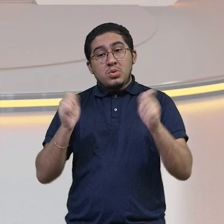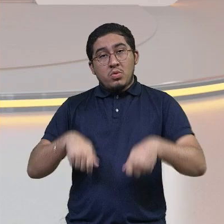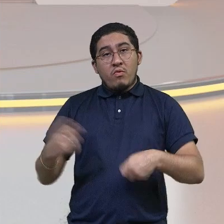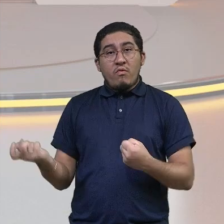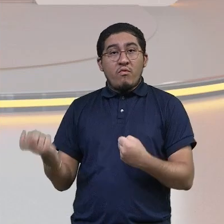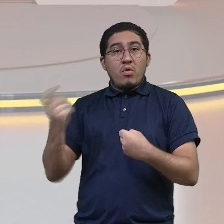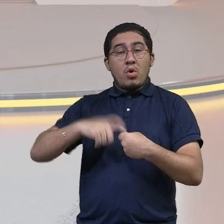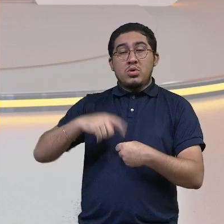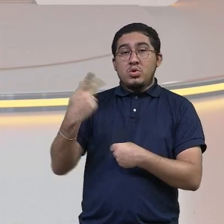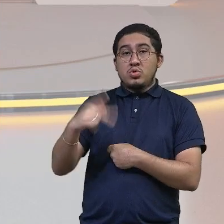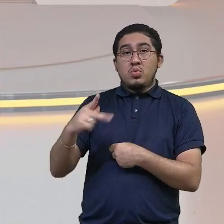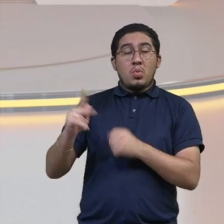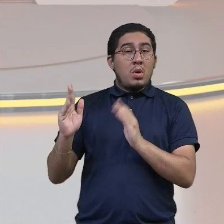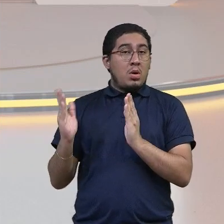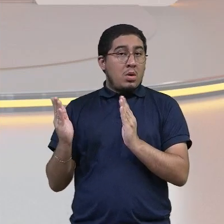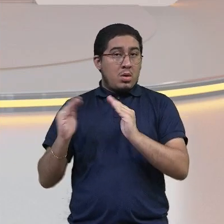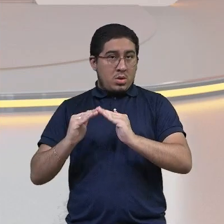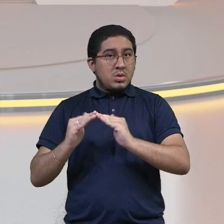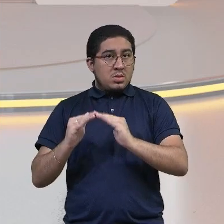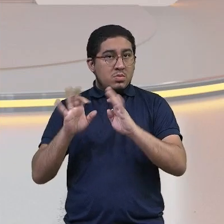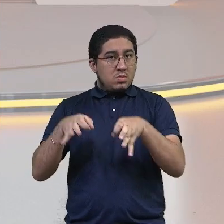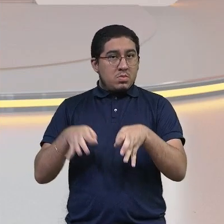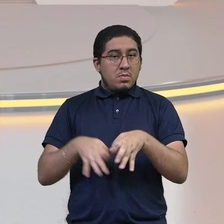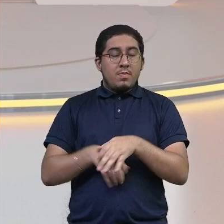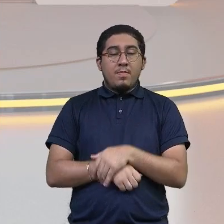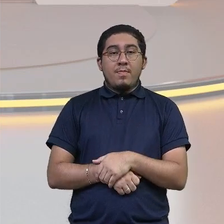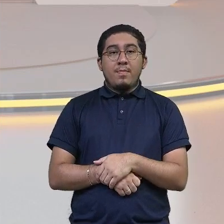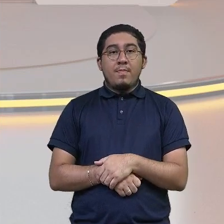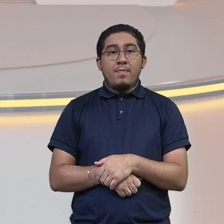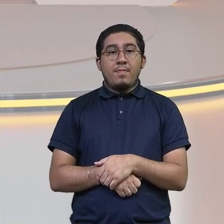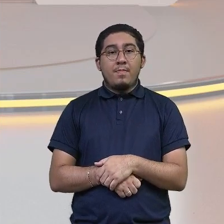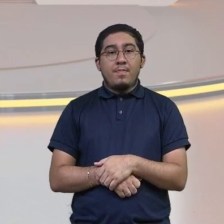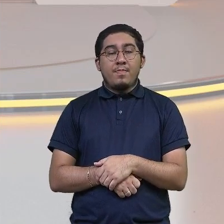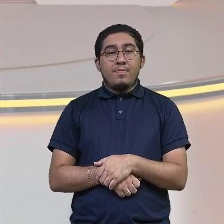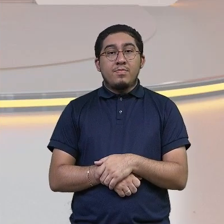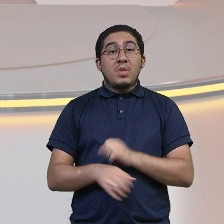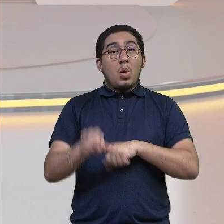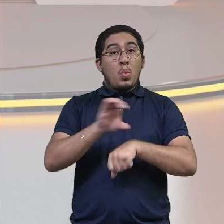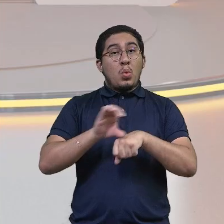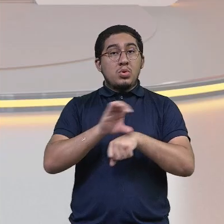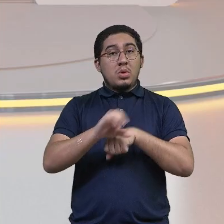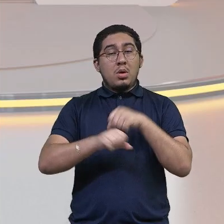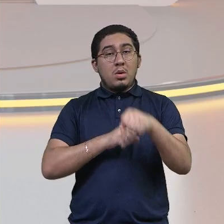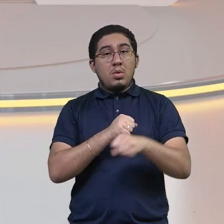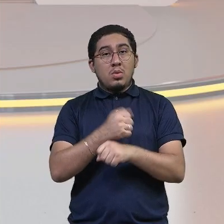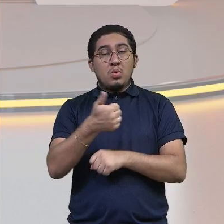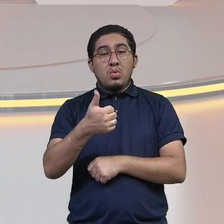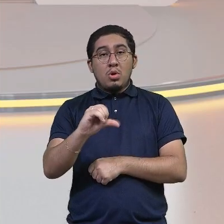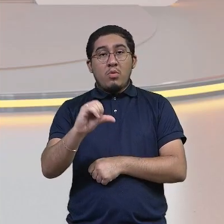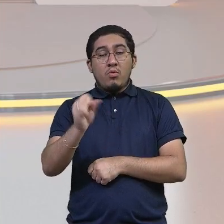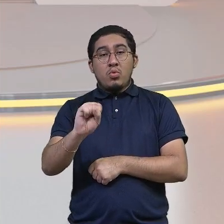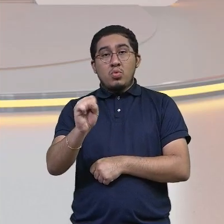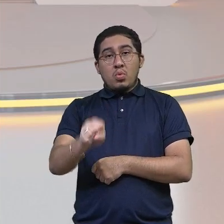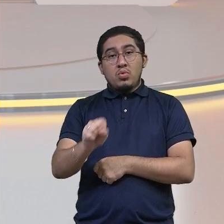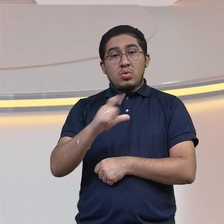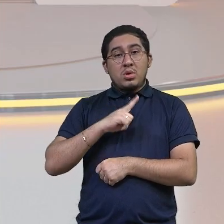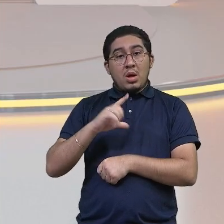a sua pátria. Ok? Então, a Constituição de 1988, apelidada